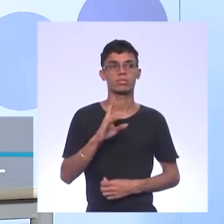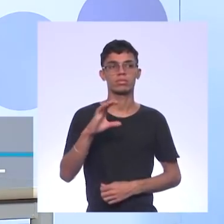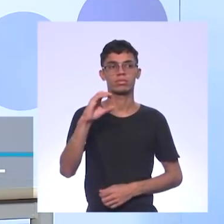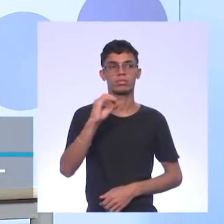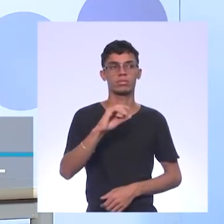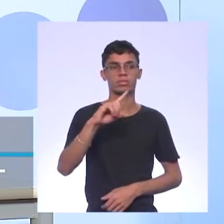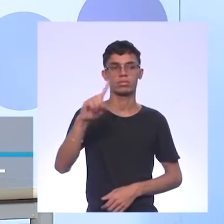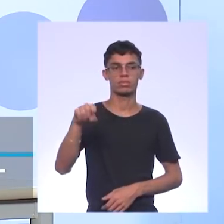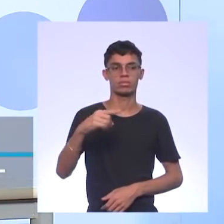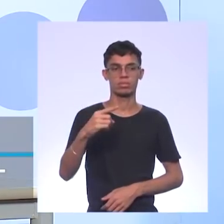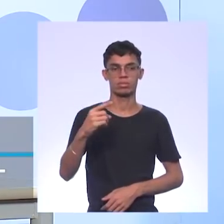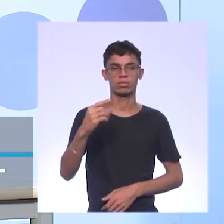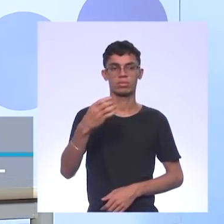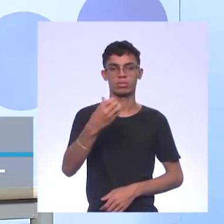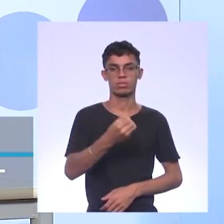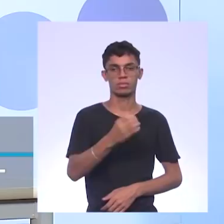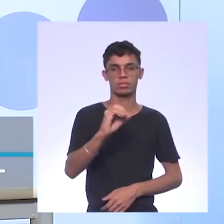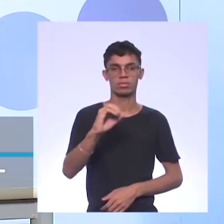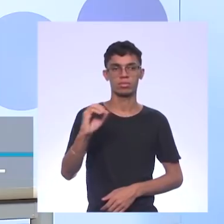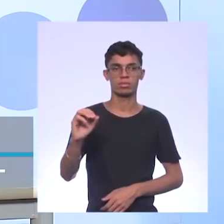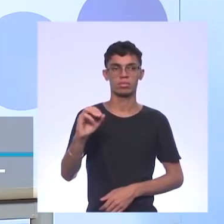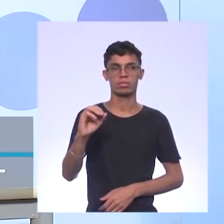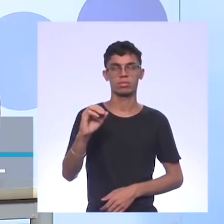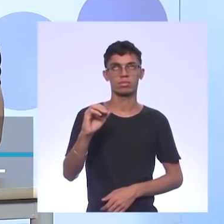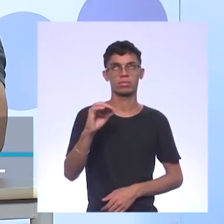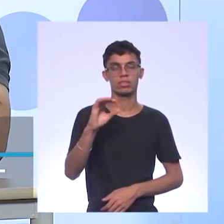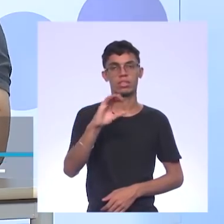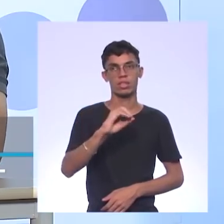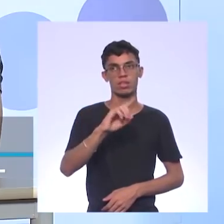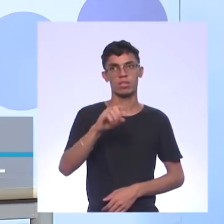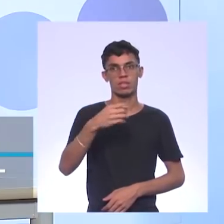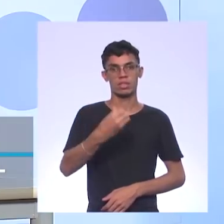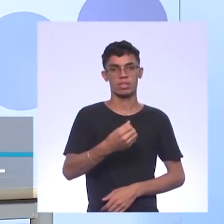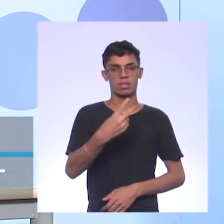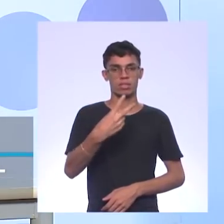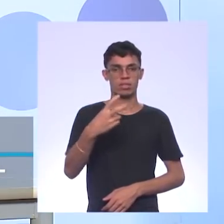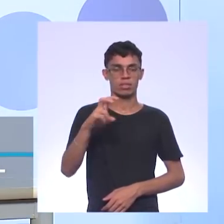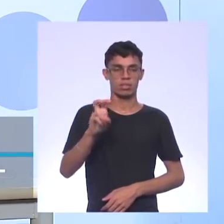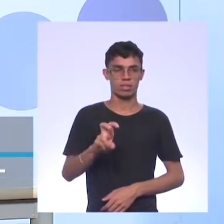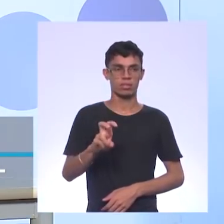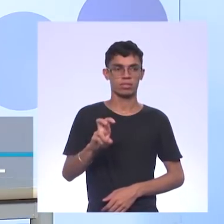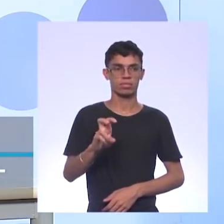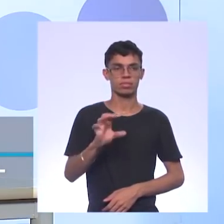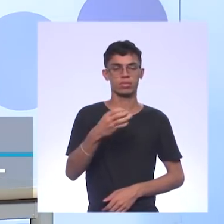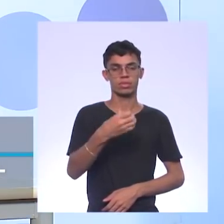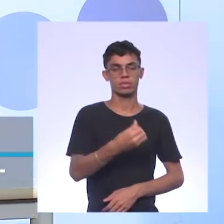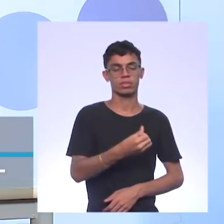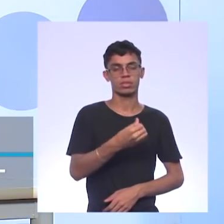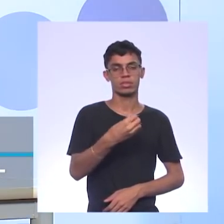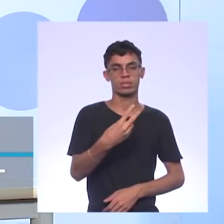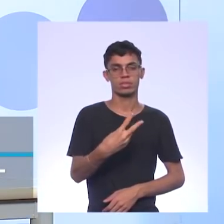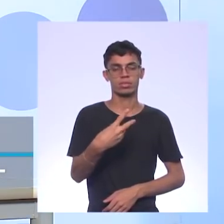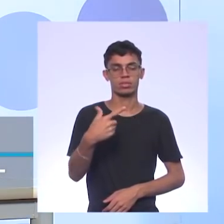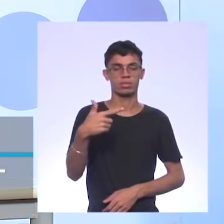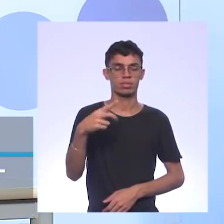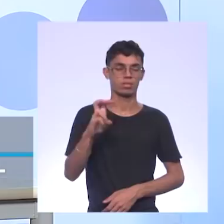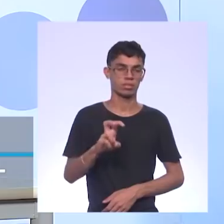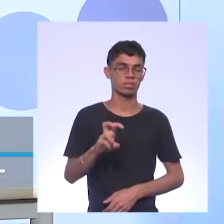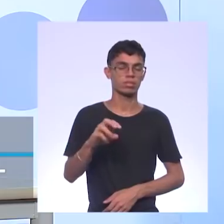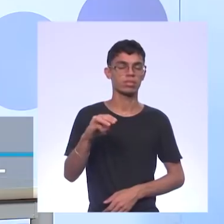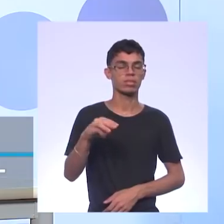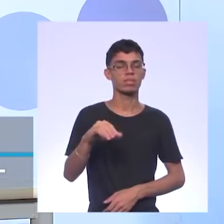aí 0,625 né mas conhecido como 625 milésimos né